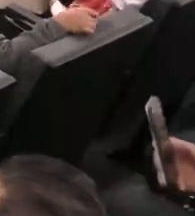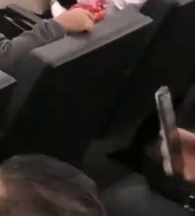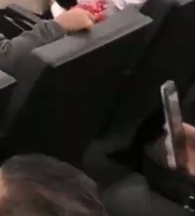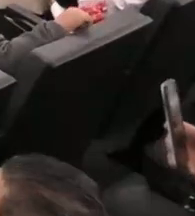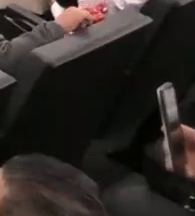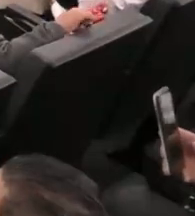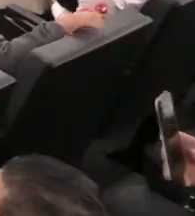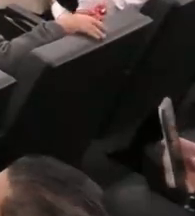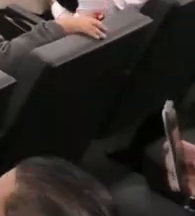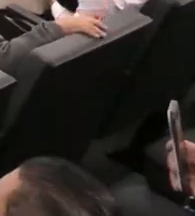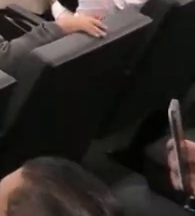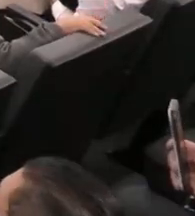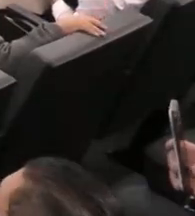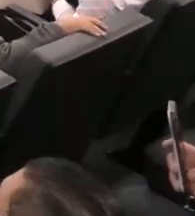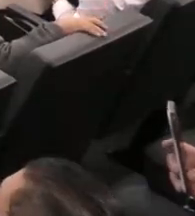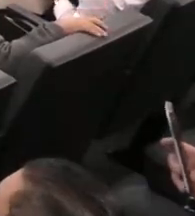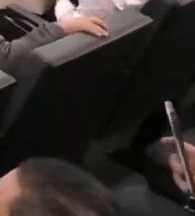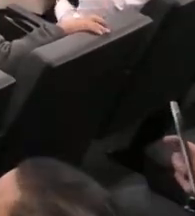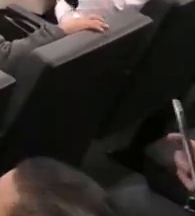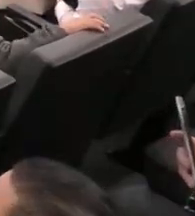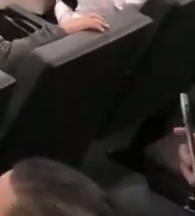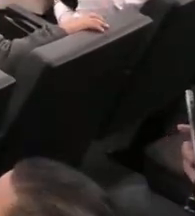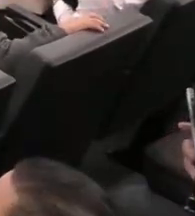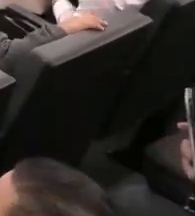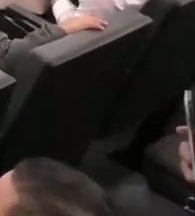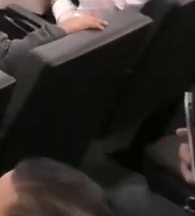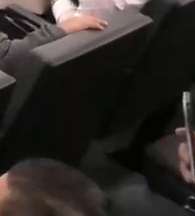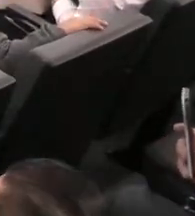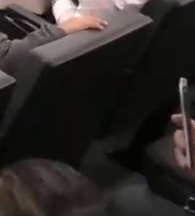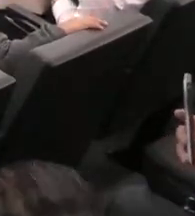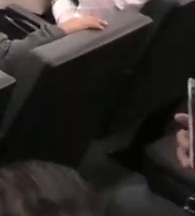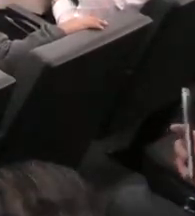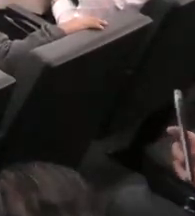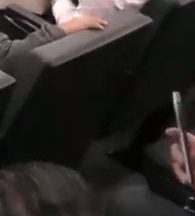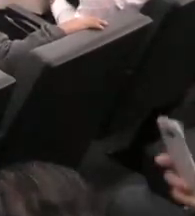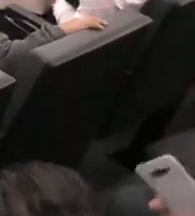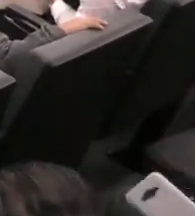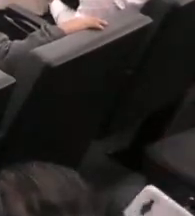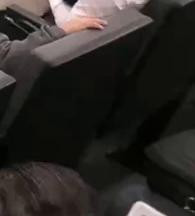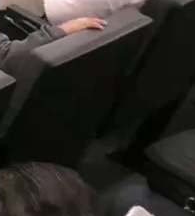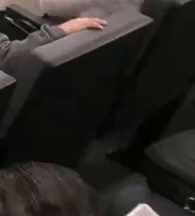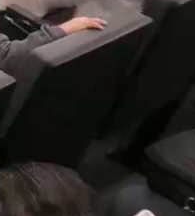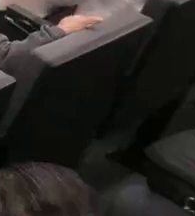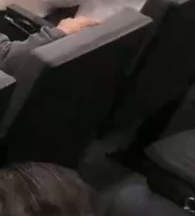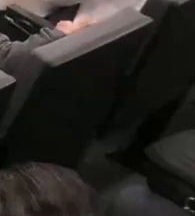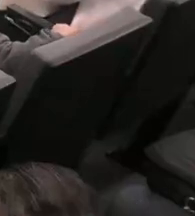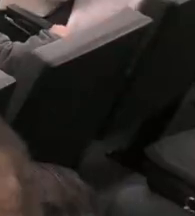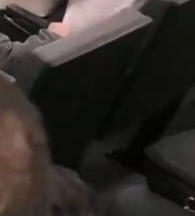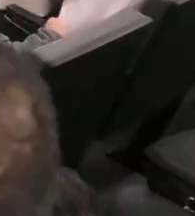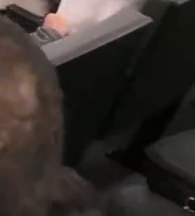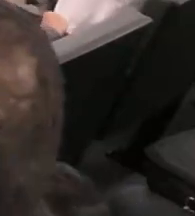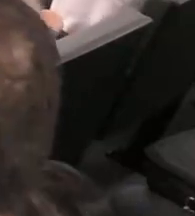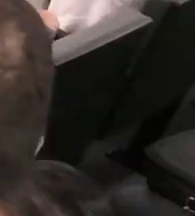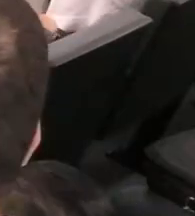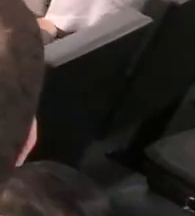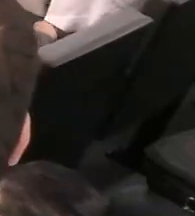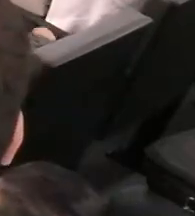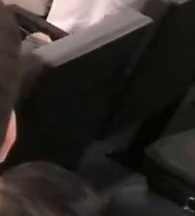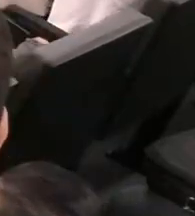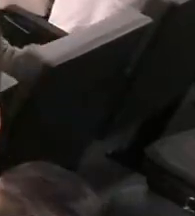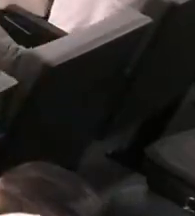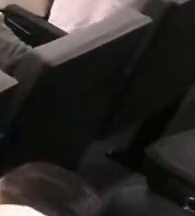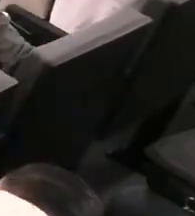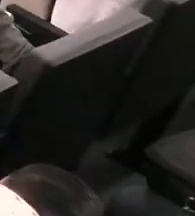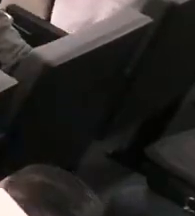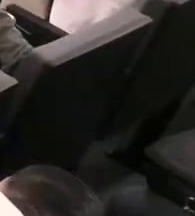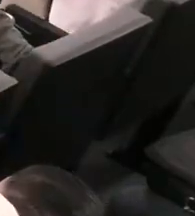Nós que agradecemos, né, gente? Nós que agradecemos. No início ele ficou um pouco assim